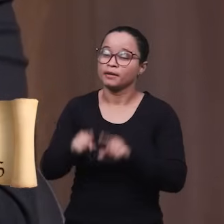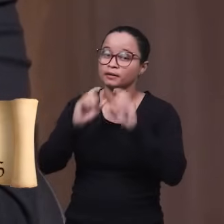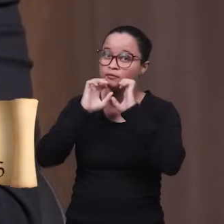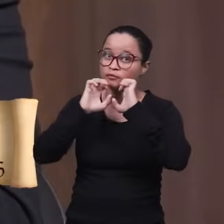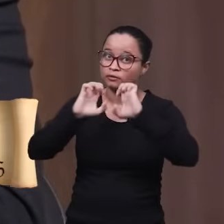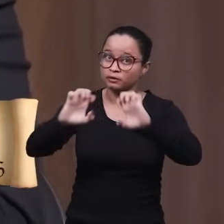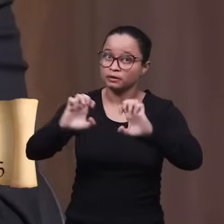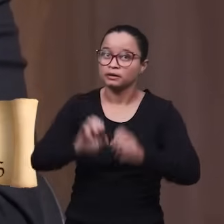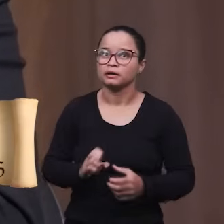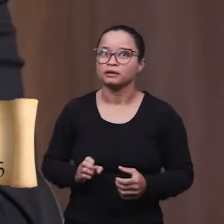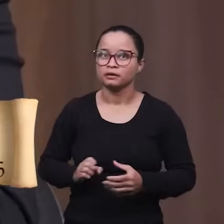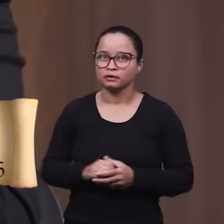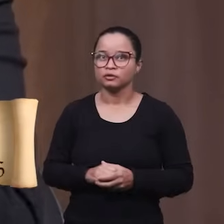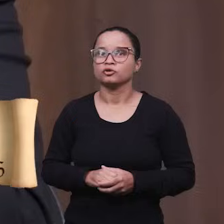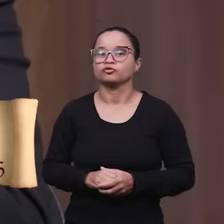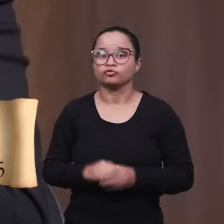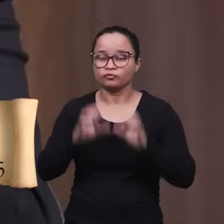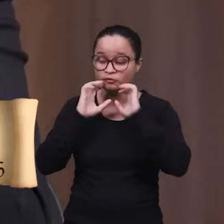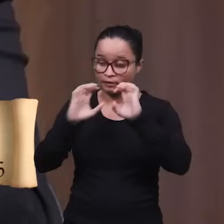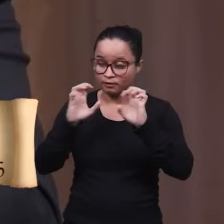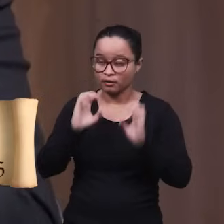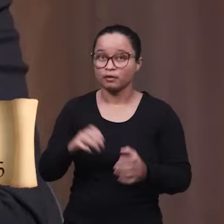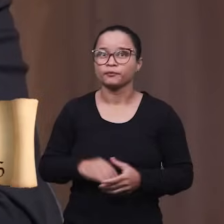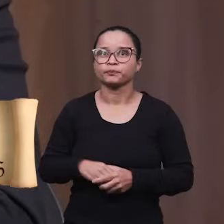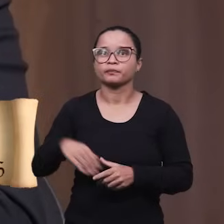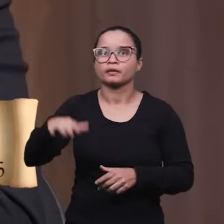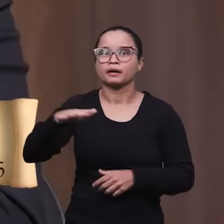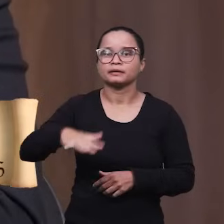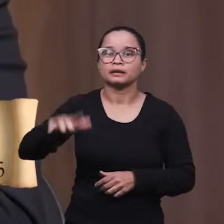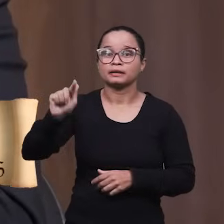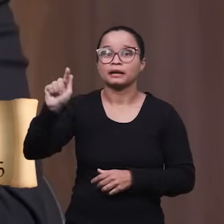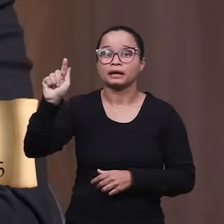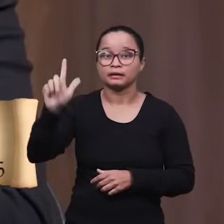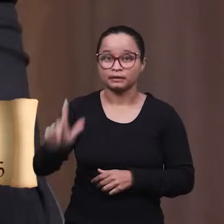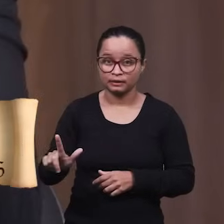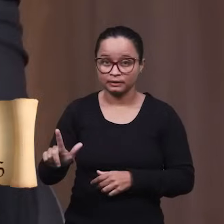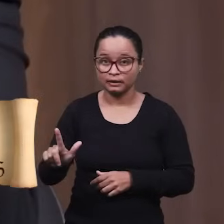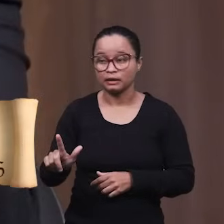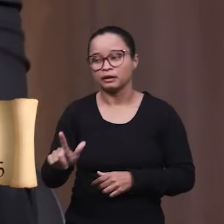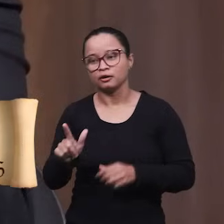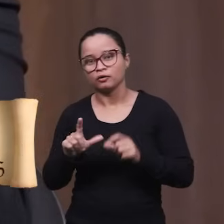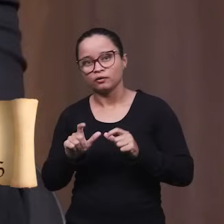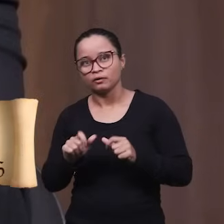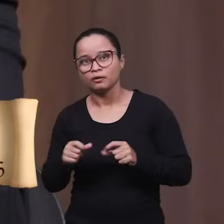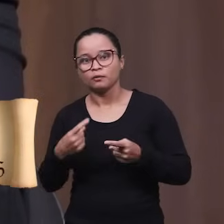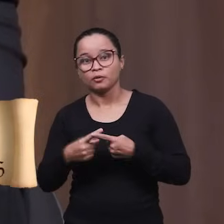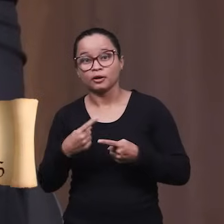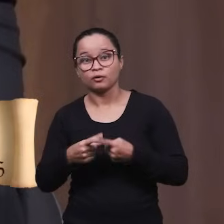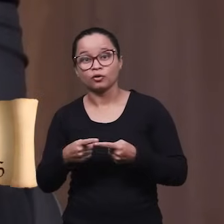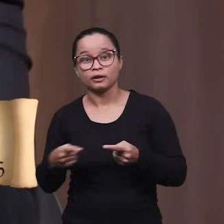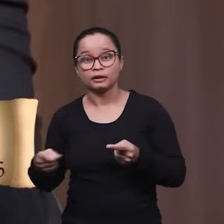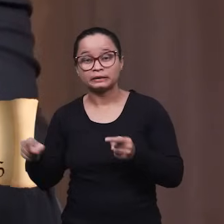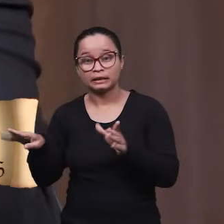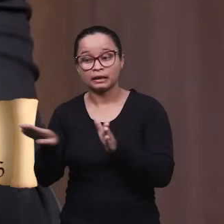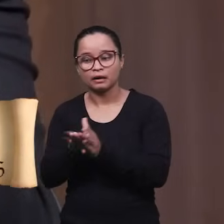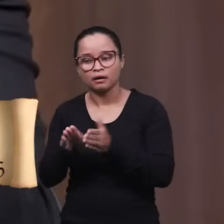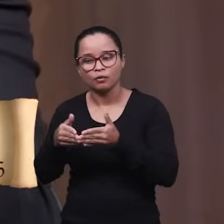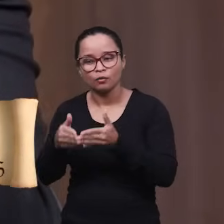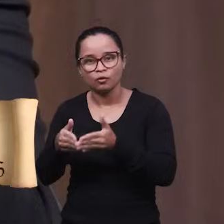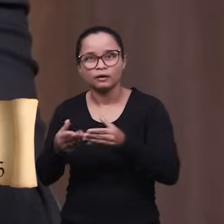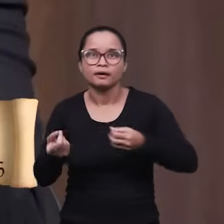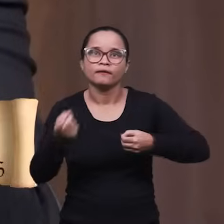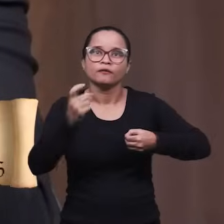evangelização continental da região da Galácia, porque quando ele chega ao porto, ele já